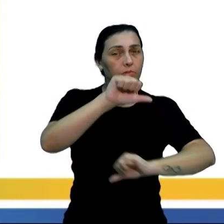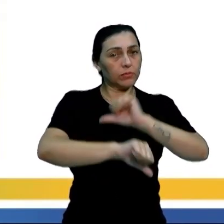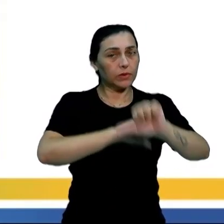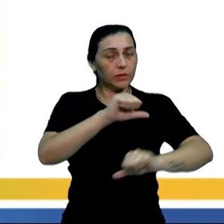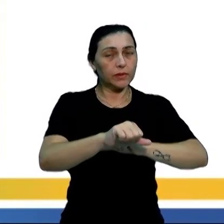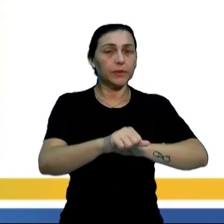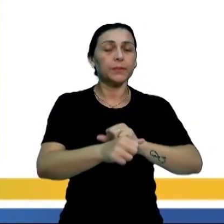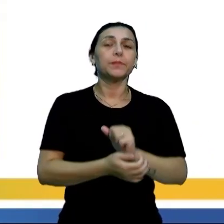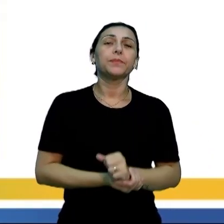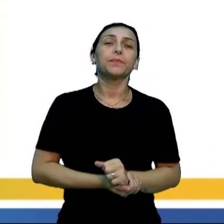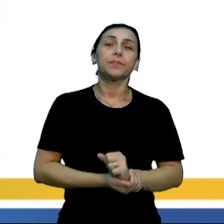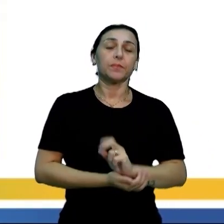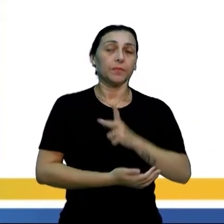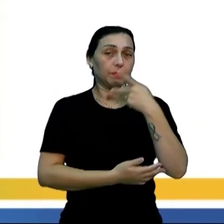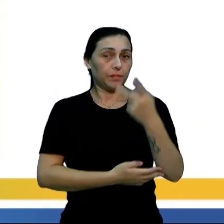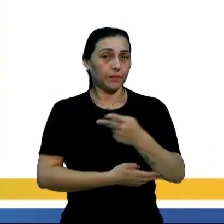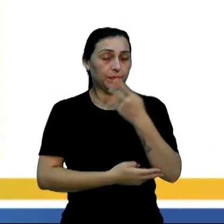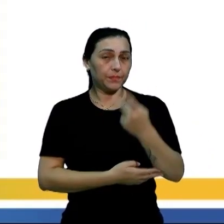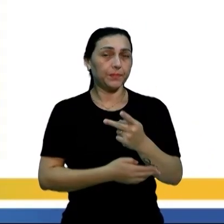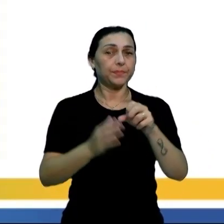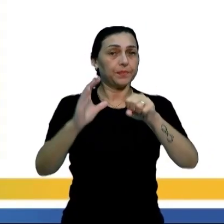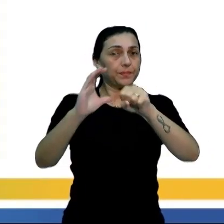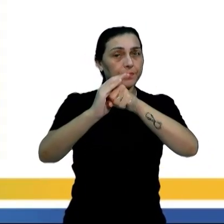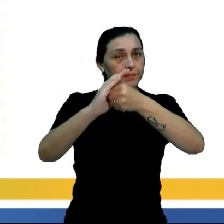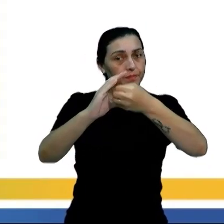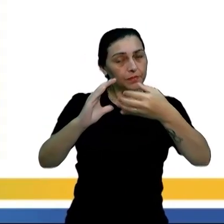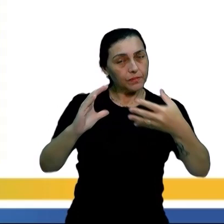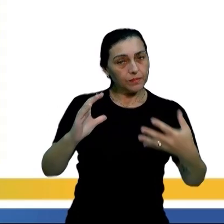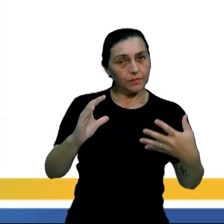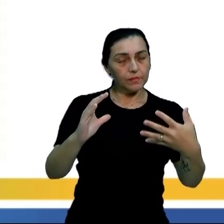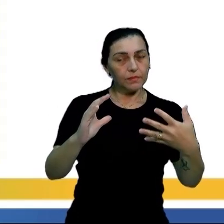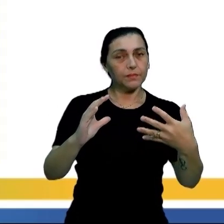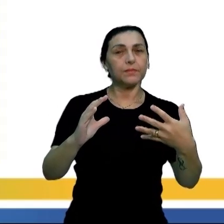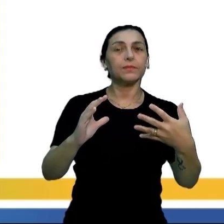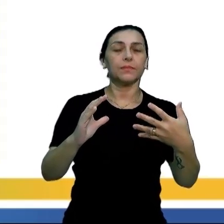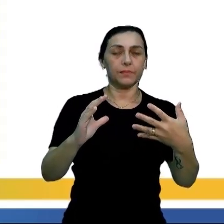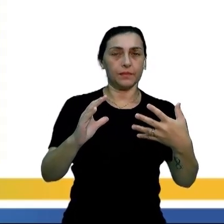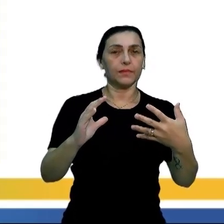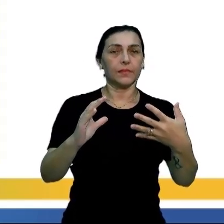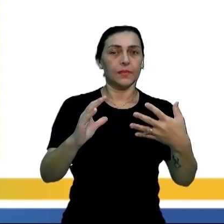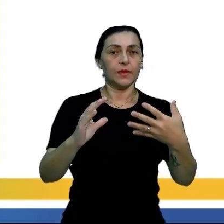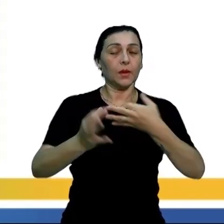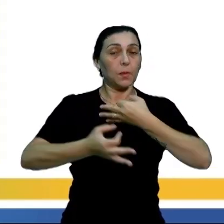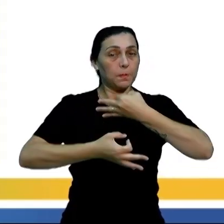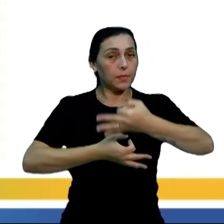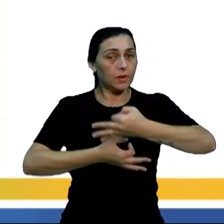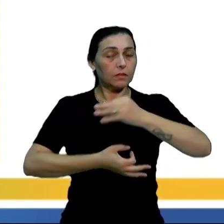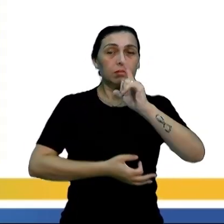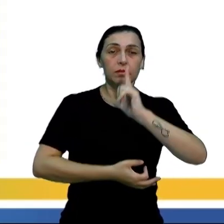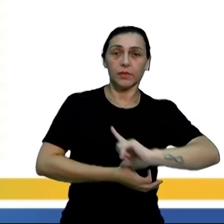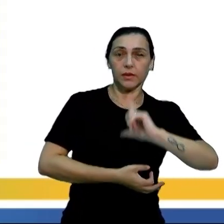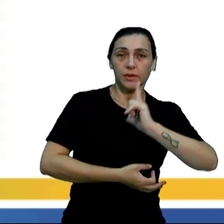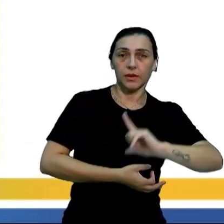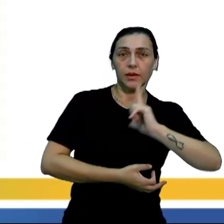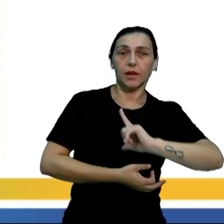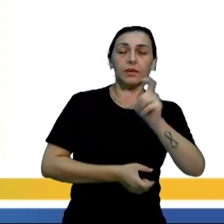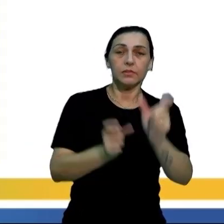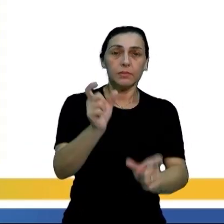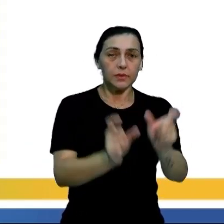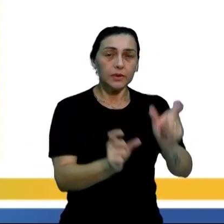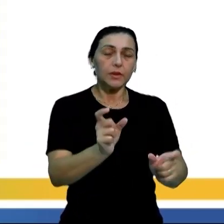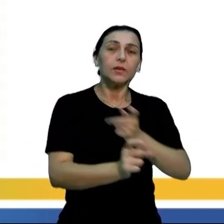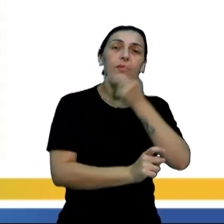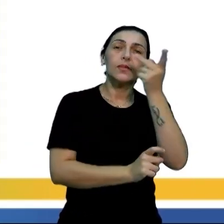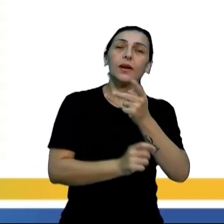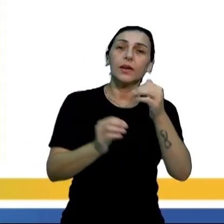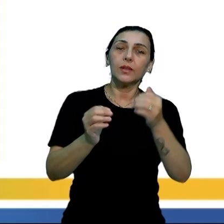E aí, quando a gente fala dessas características, dessa manifestação literária, a gente fala que